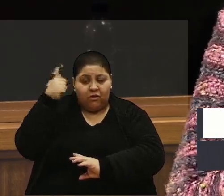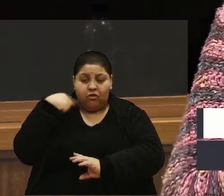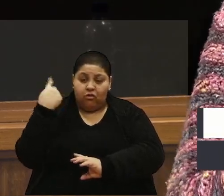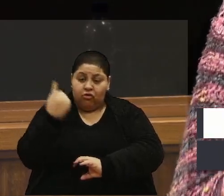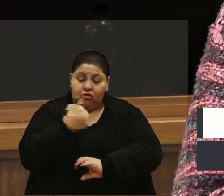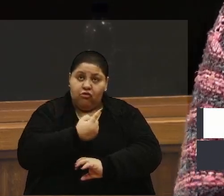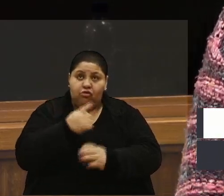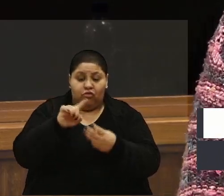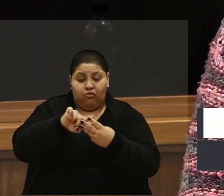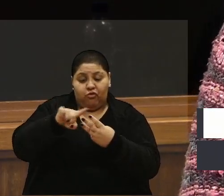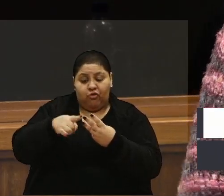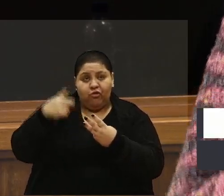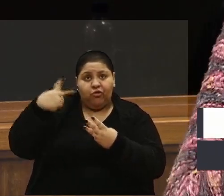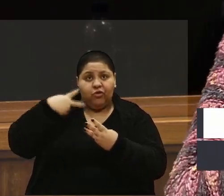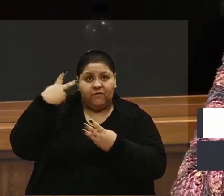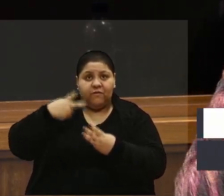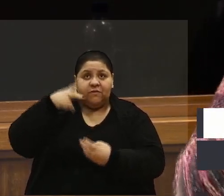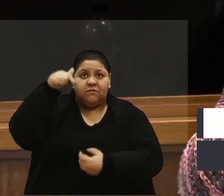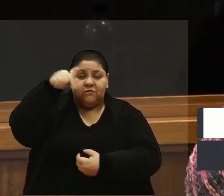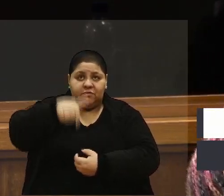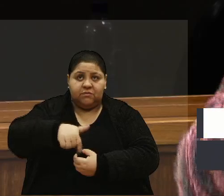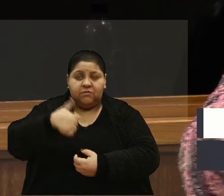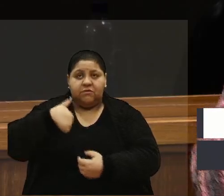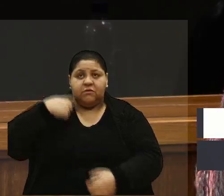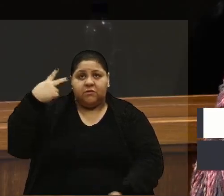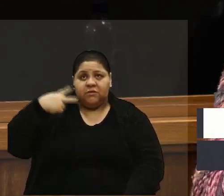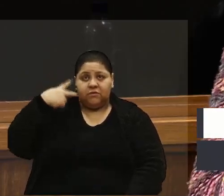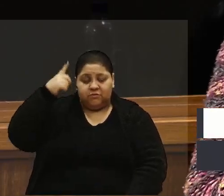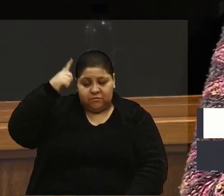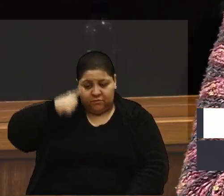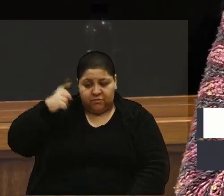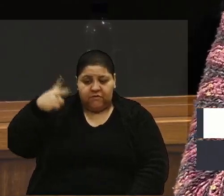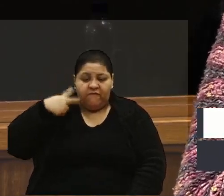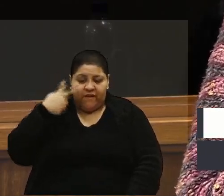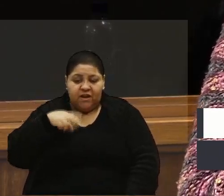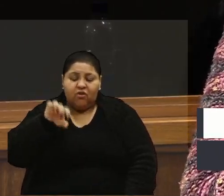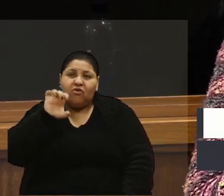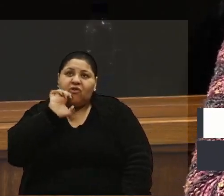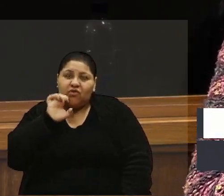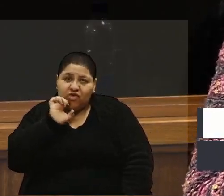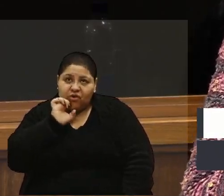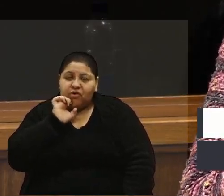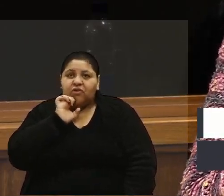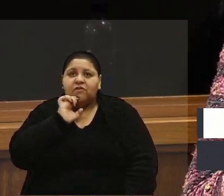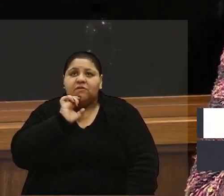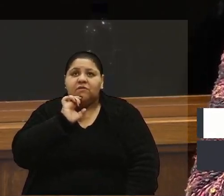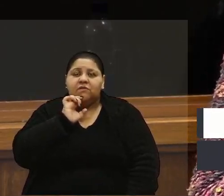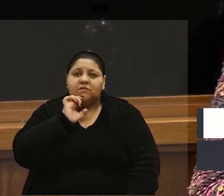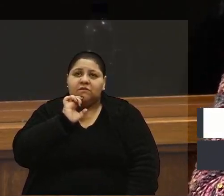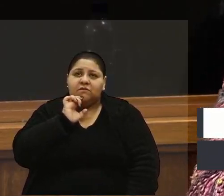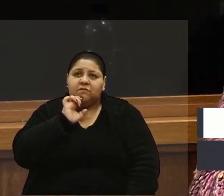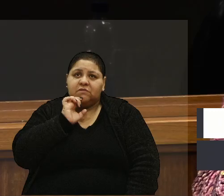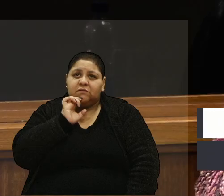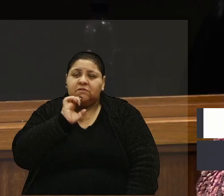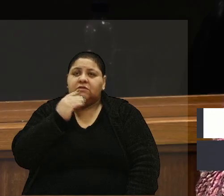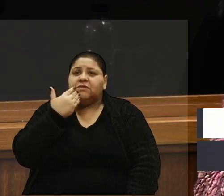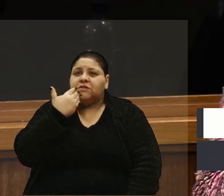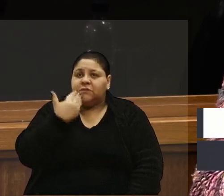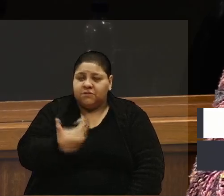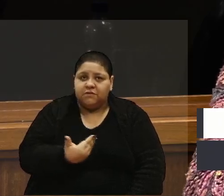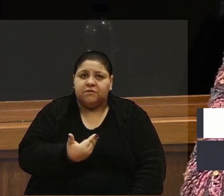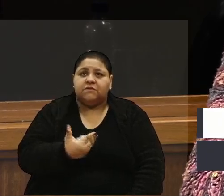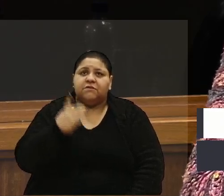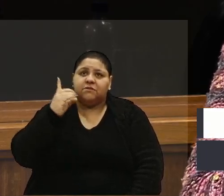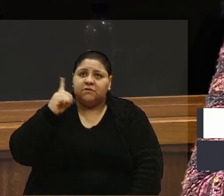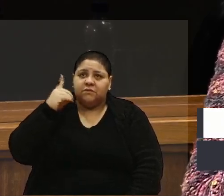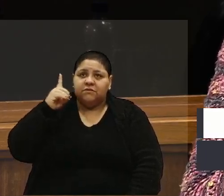os 3 vereadores aqui, eu, o vereador Lucas e a vereadora Estela, fomos demandados pela